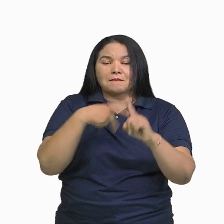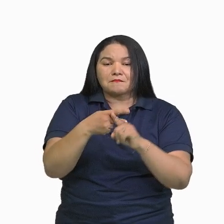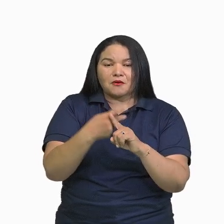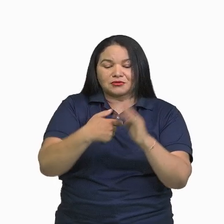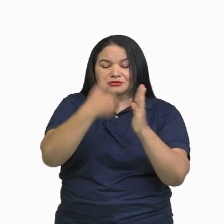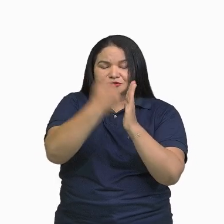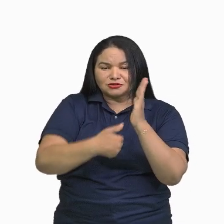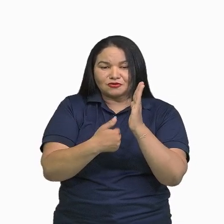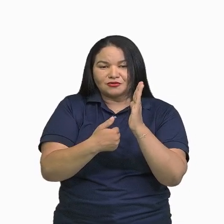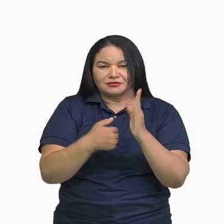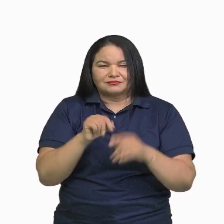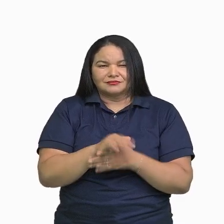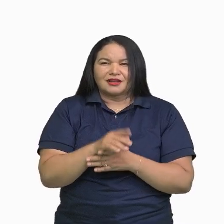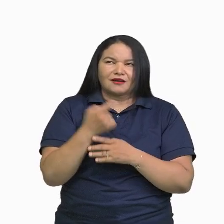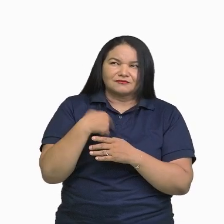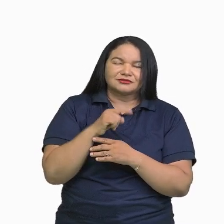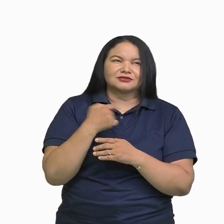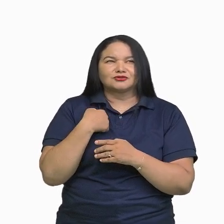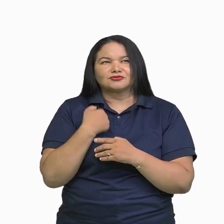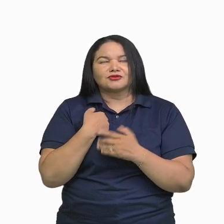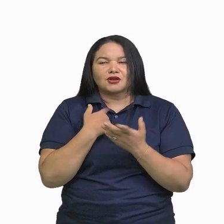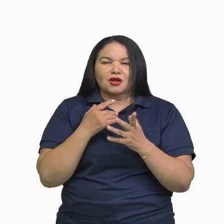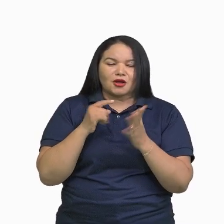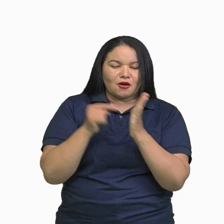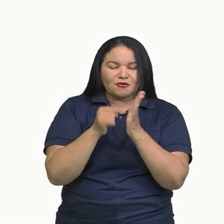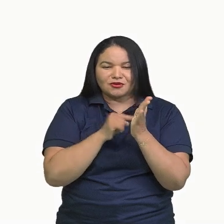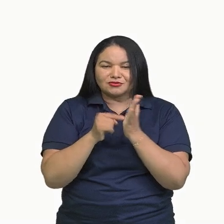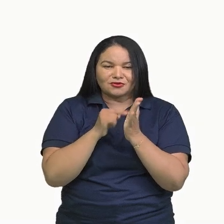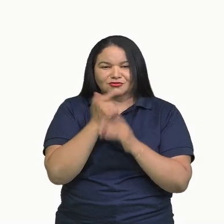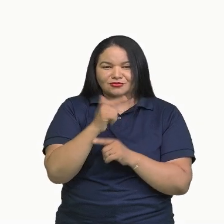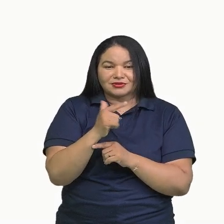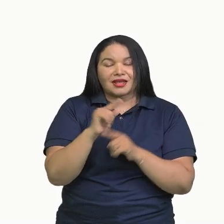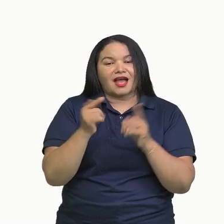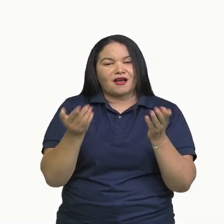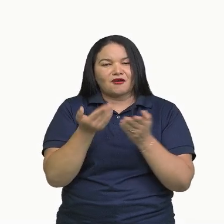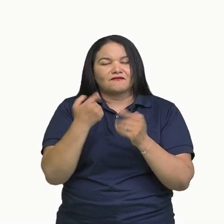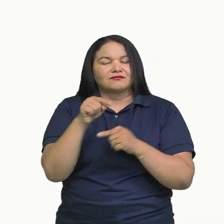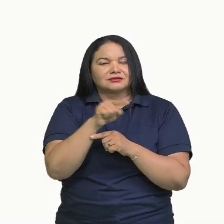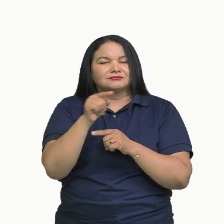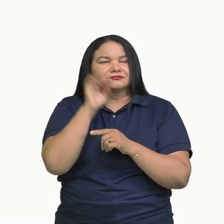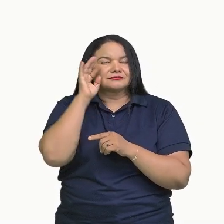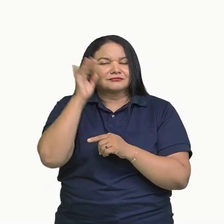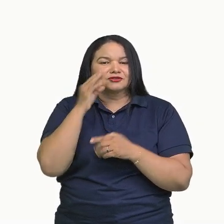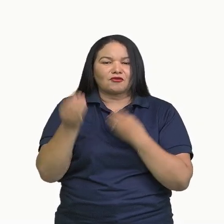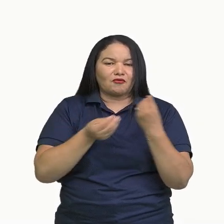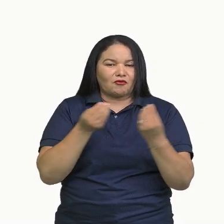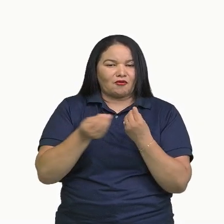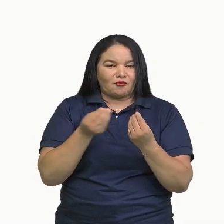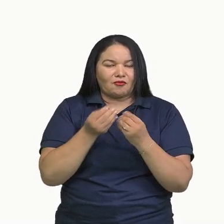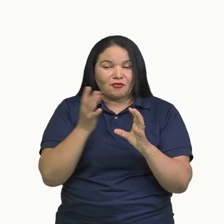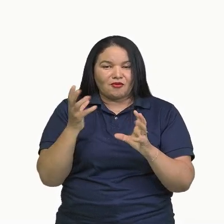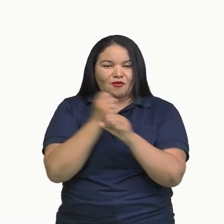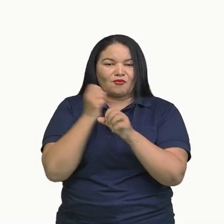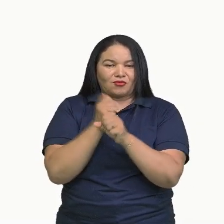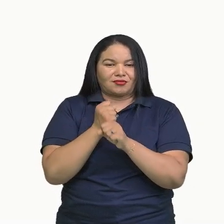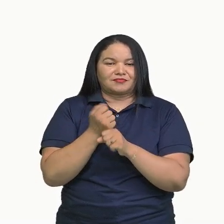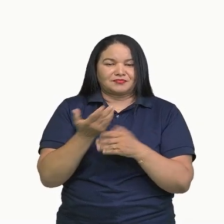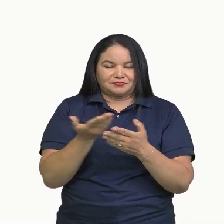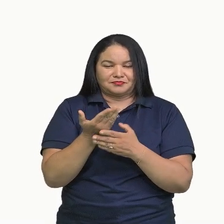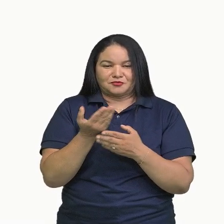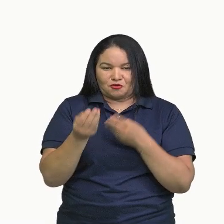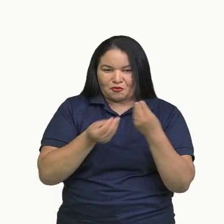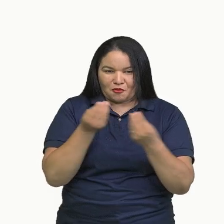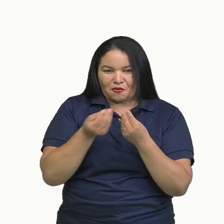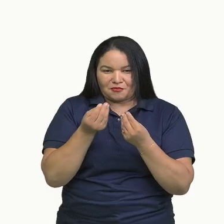entrou na loja, não tem calculadora, não sabe como fazer? Mas a partir de agora você já vai saber, tá? Calcular o valor do desconto. Gente,